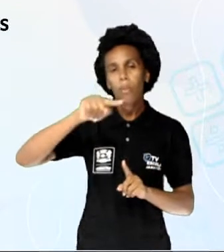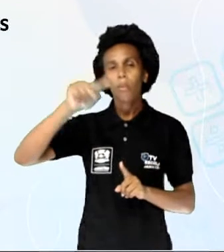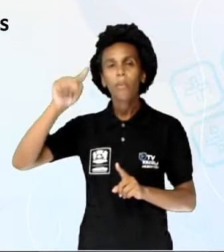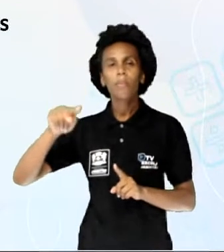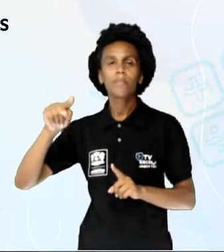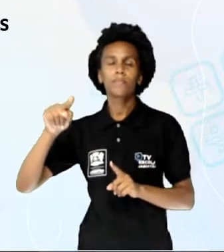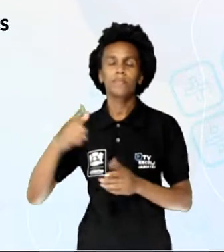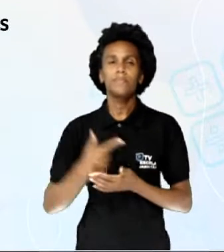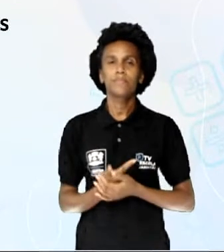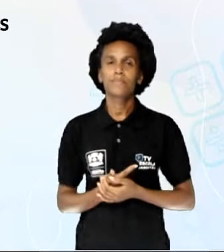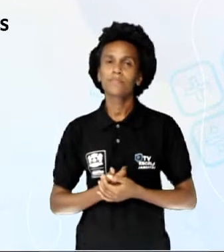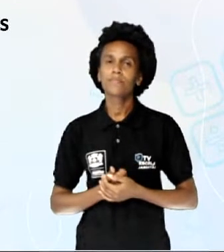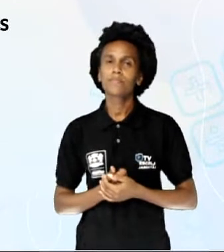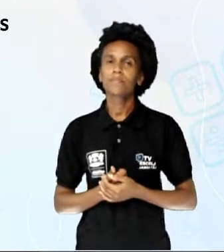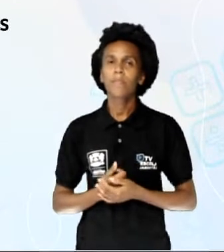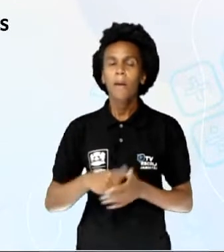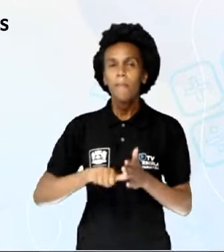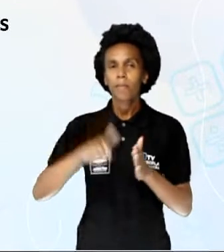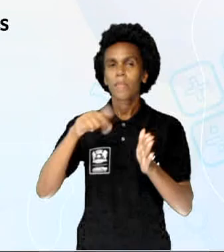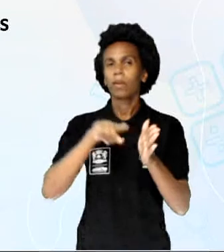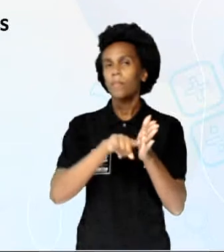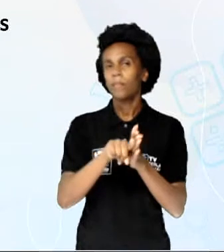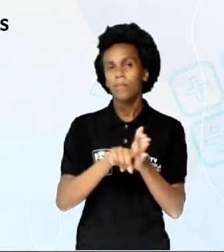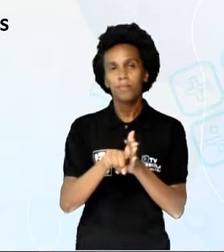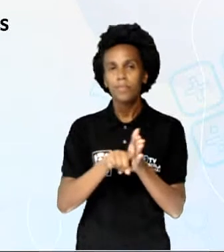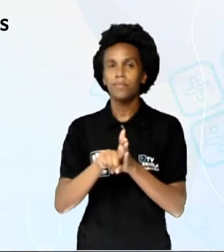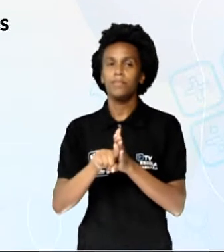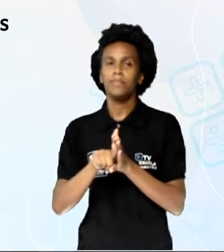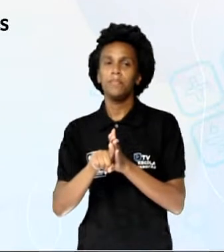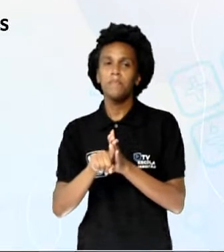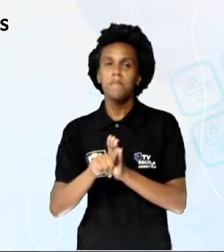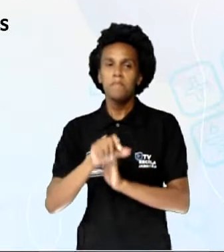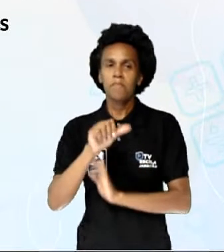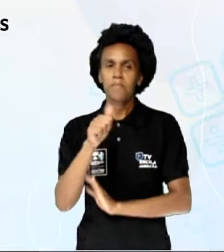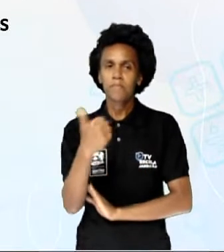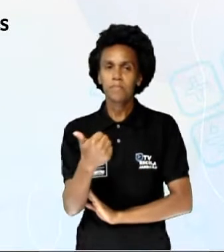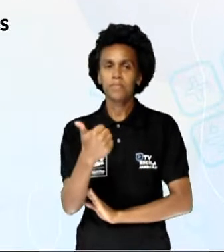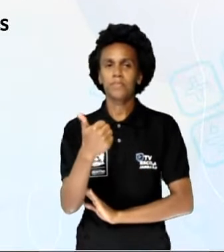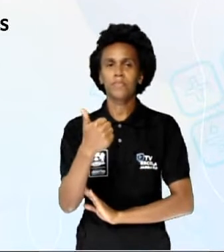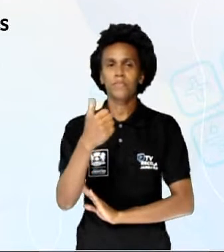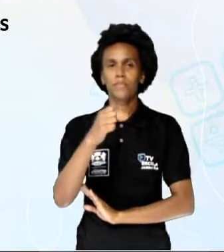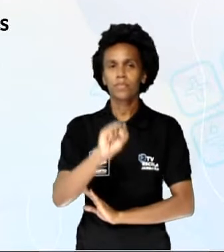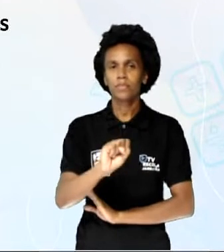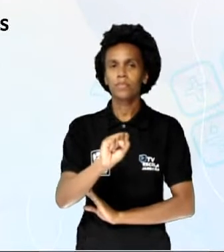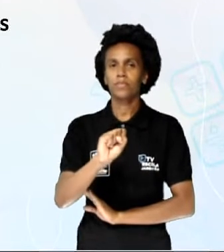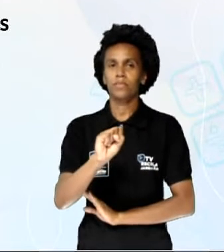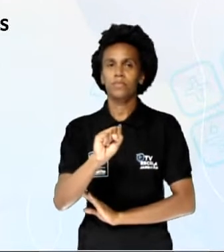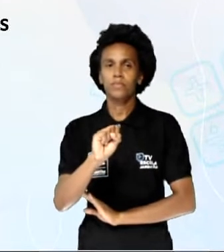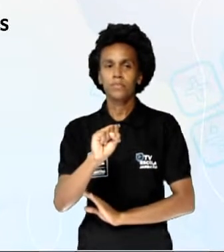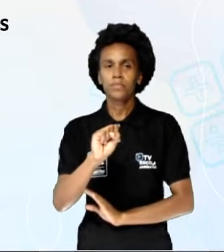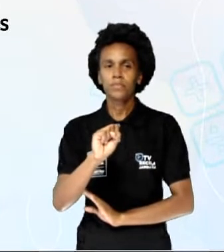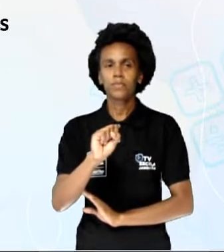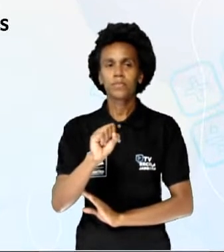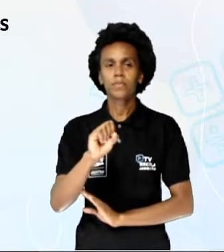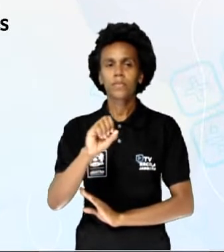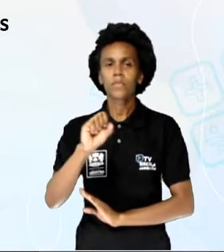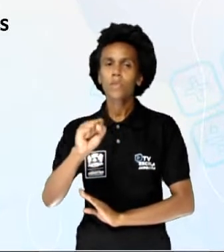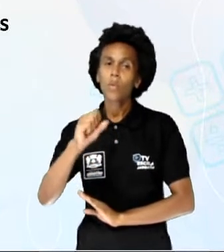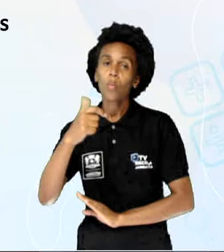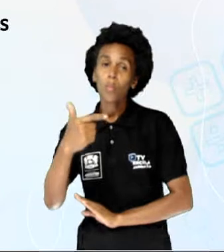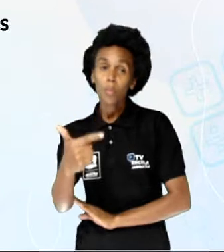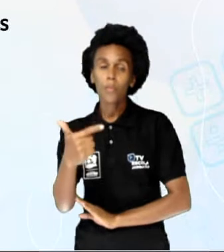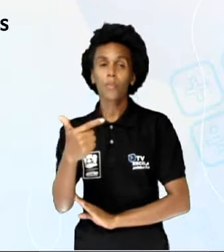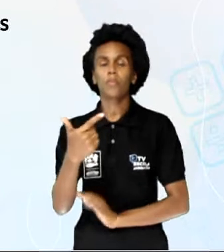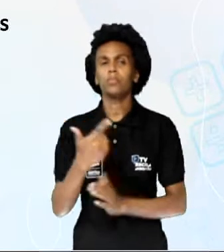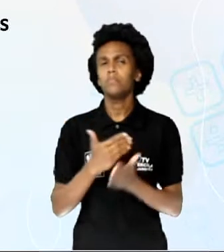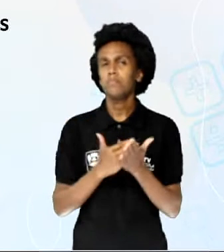em 1872, ainda nem existia o IBGE, que é aquele instituto que hoje é responsável pelo censo demográfico, o Brasil